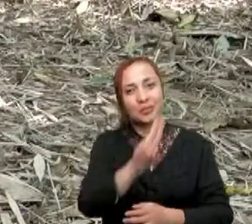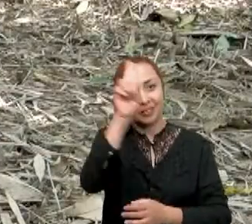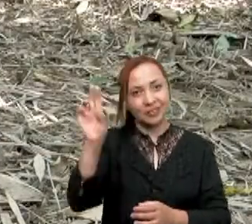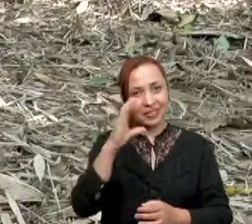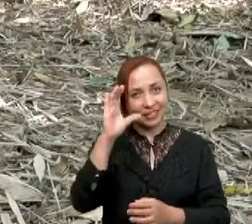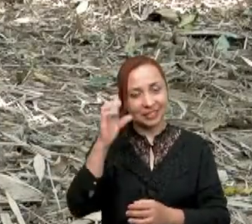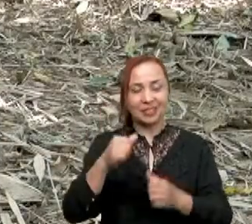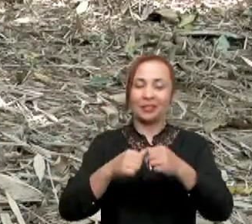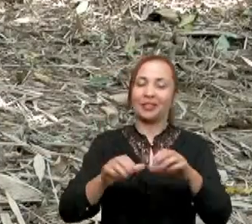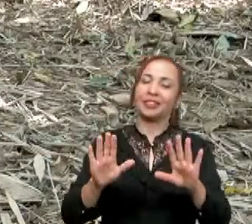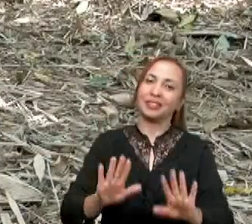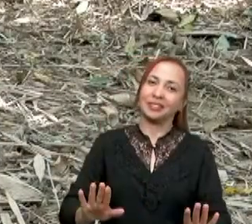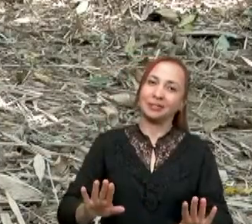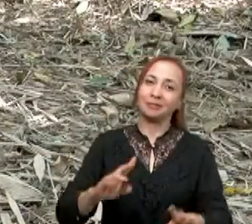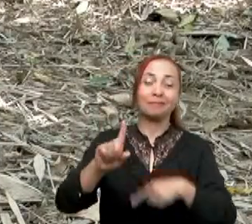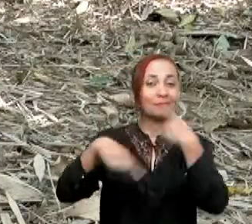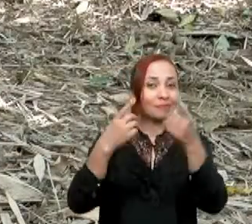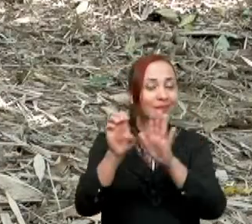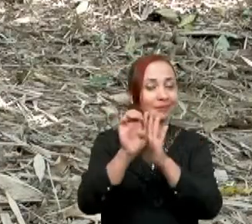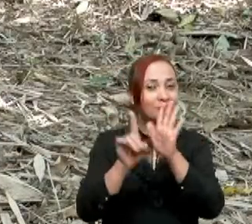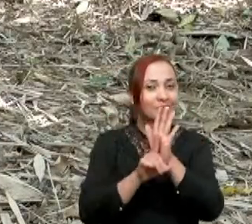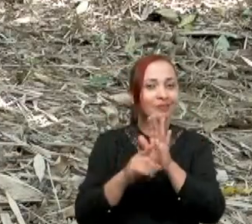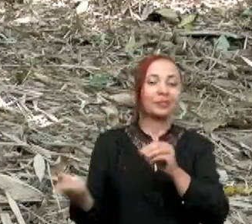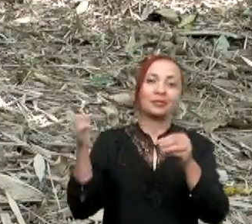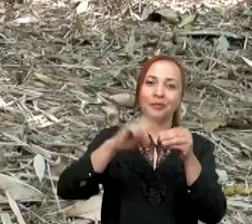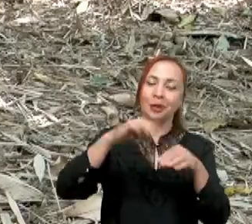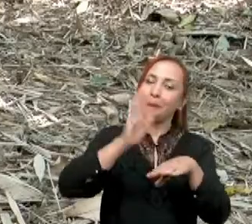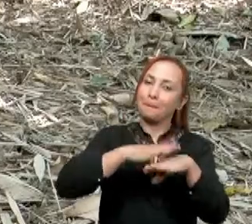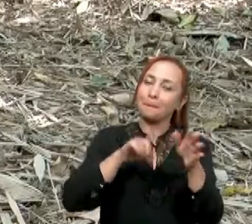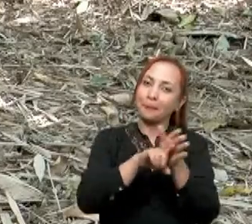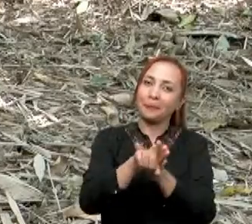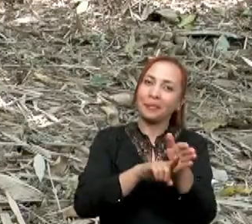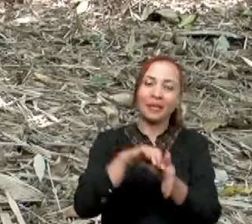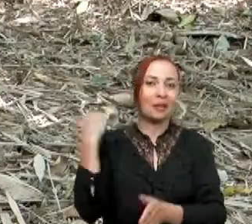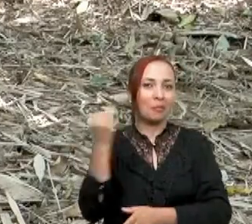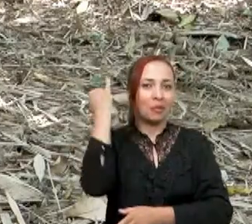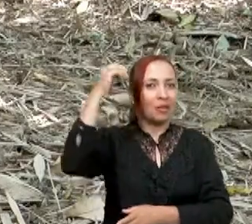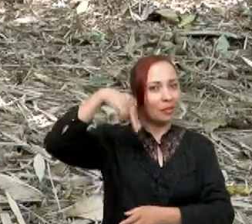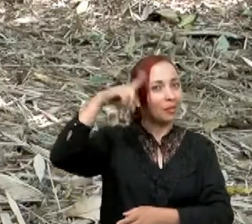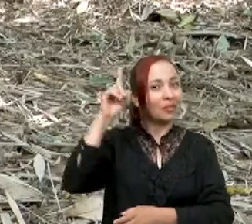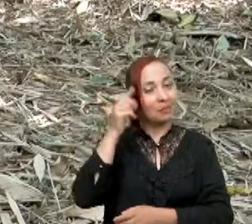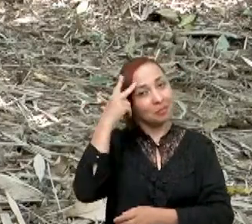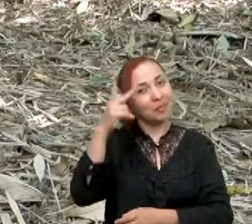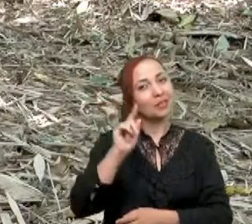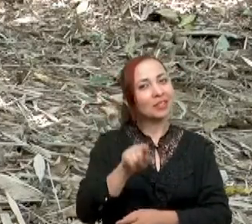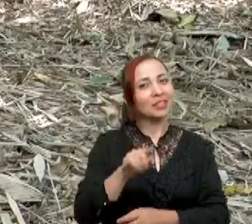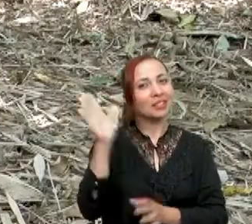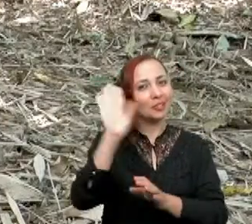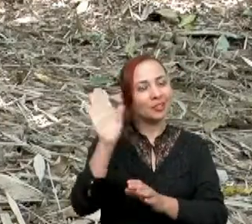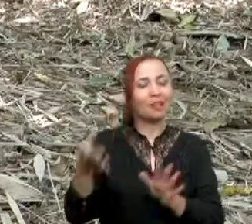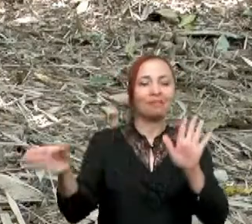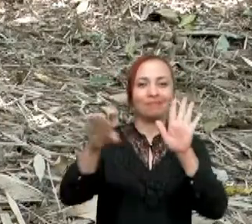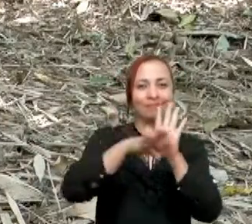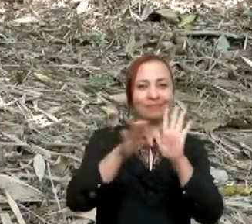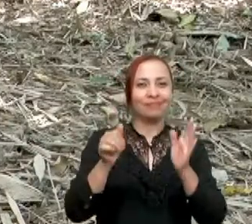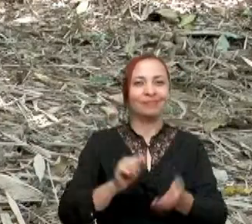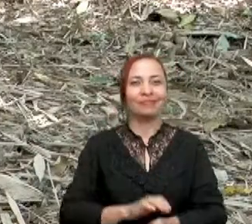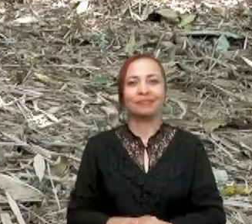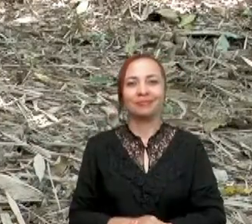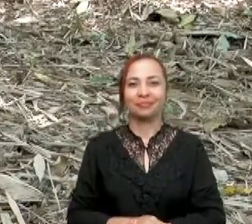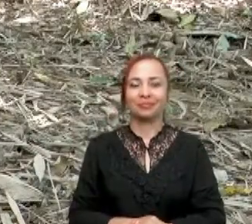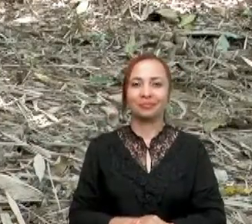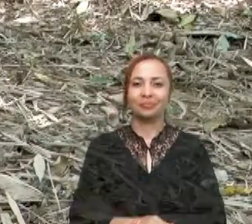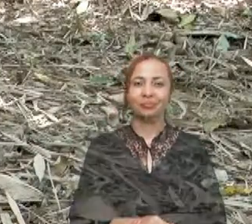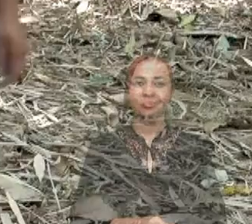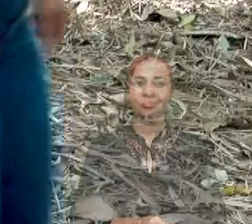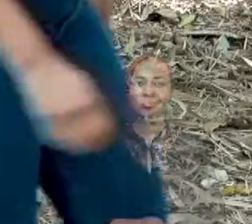universim esse dia hoje vai ficando por aqui na próxima edição Voltamos com mais pesquisas importantes aqui do Nordeste para você bom e até